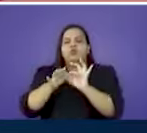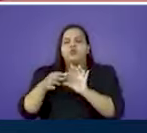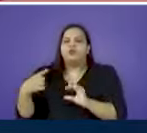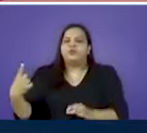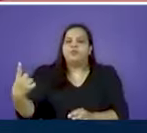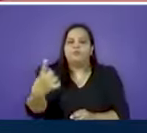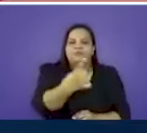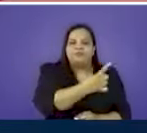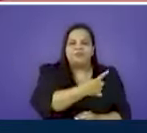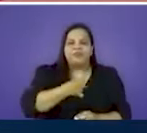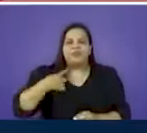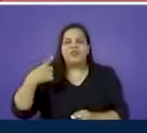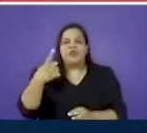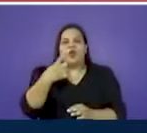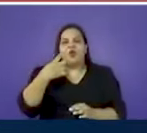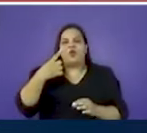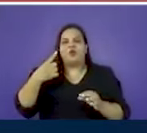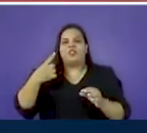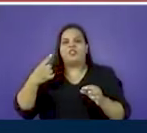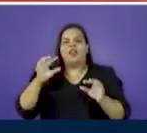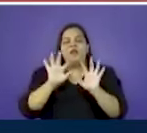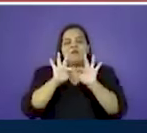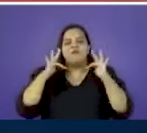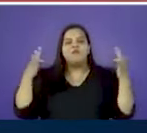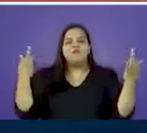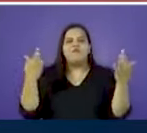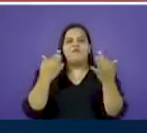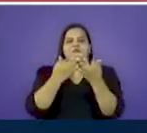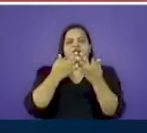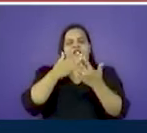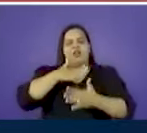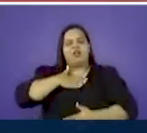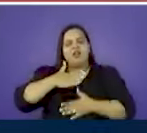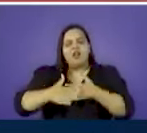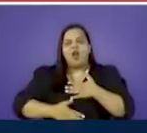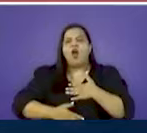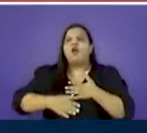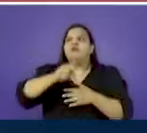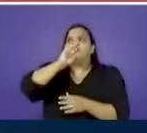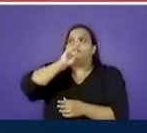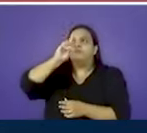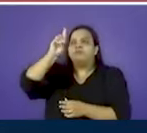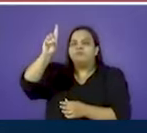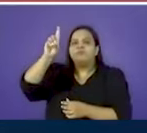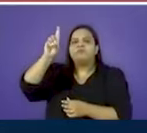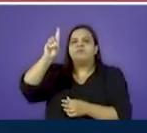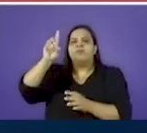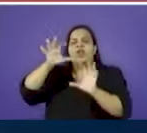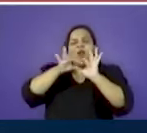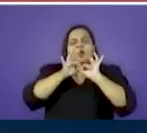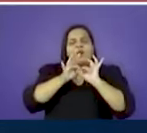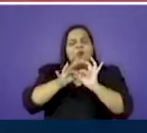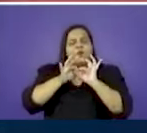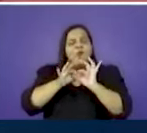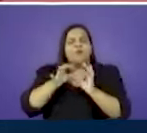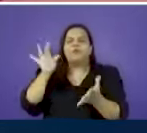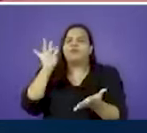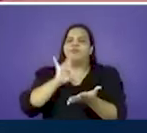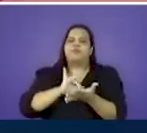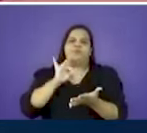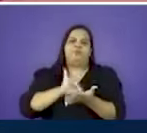somos família de Deus, povo de Deus, corpo de Cristo aqui na terra. A nossa comunhão é plena